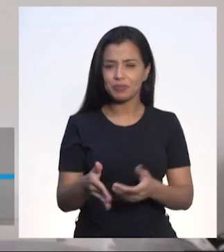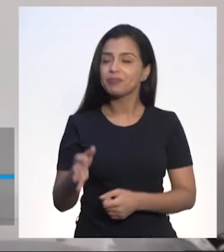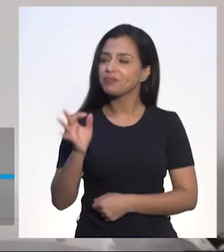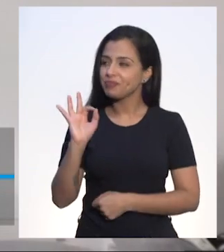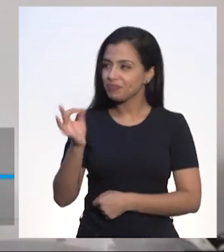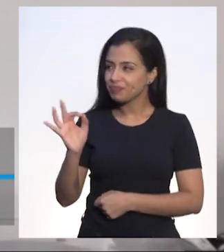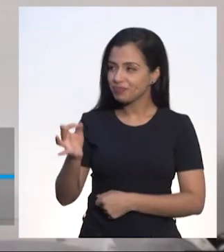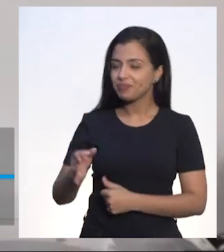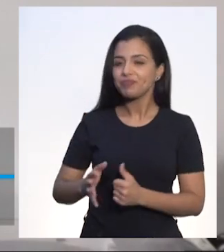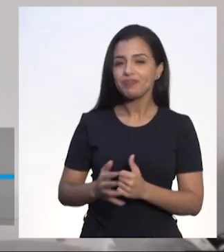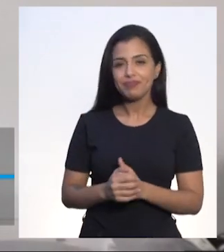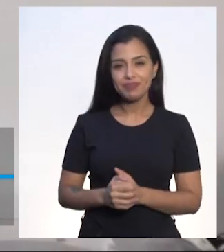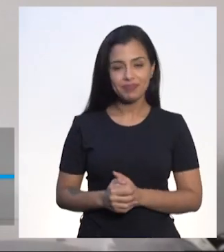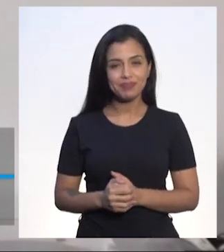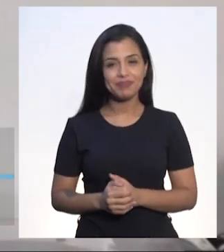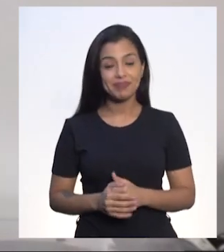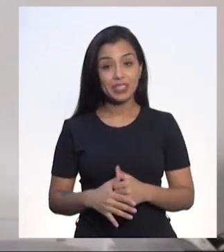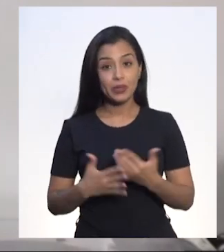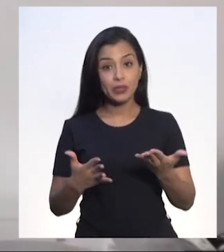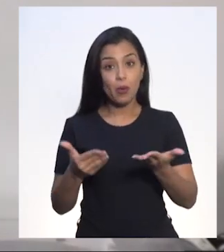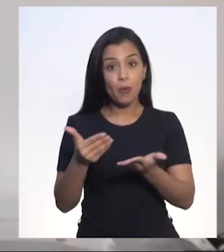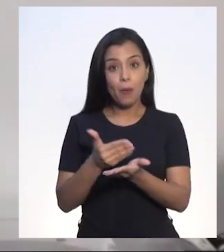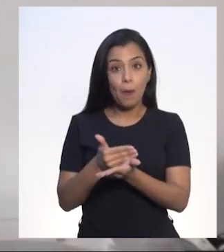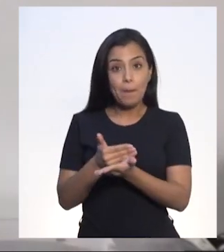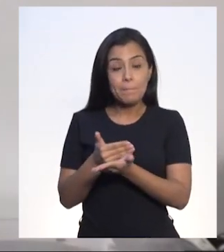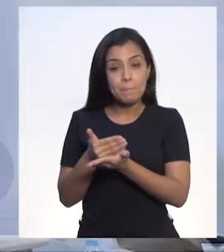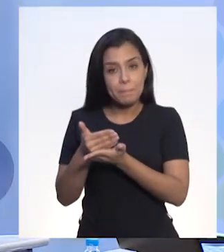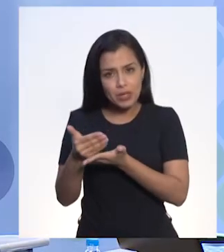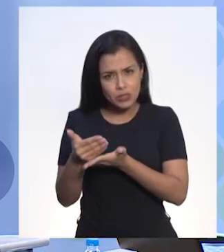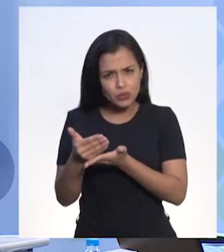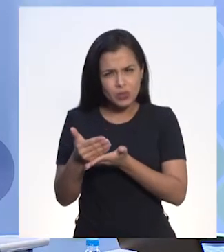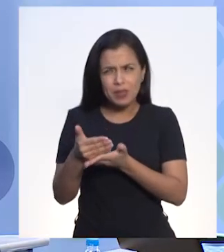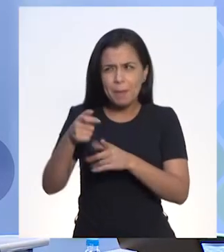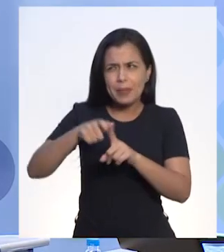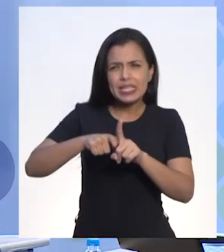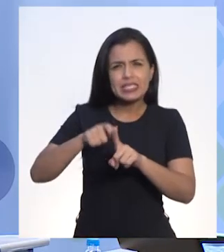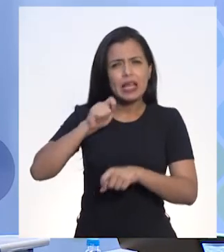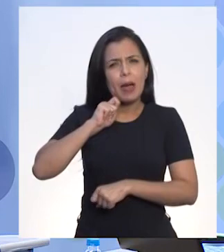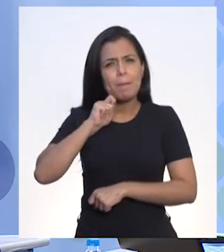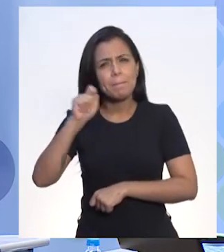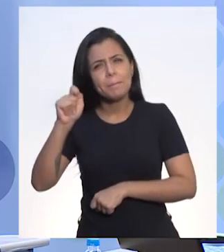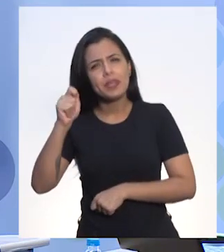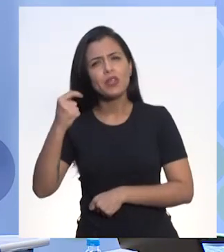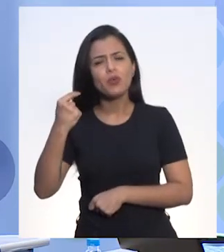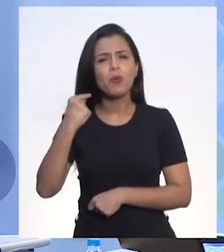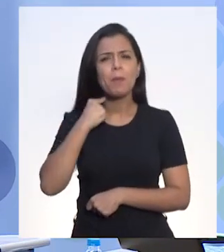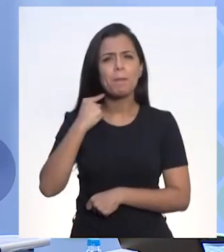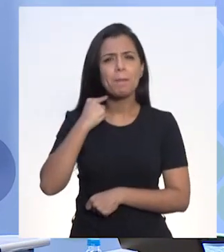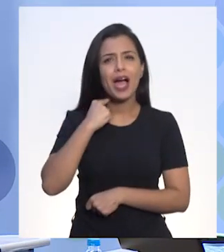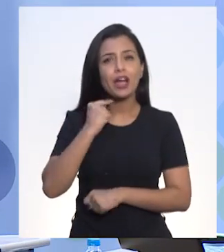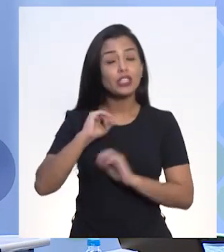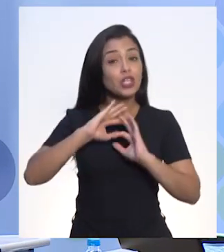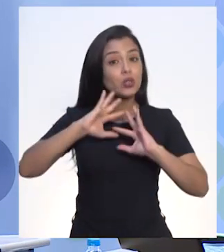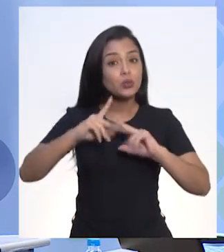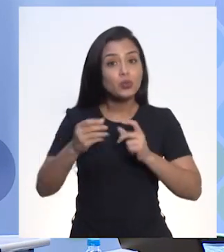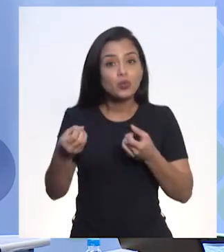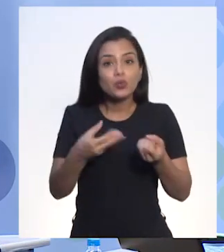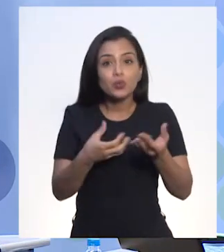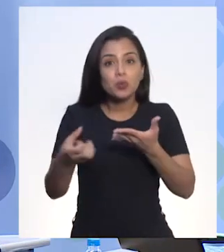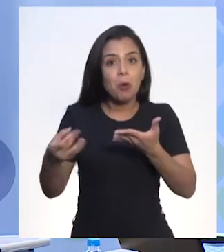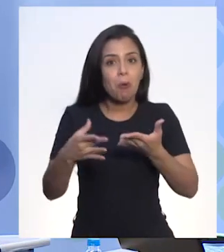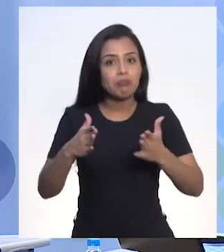verdade, quando a gente começou, final de abril, início de maio, era tudo novo para todo